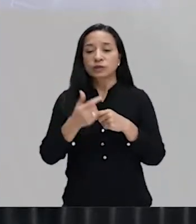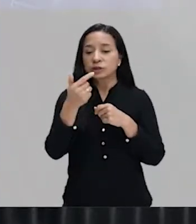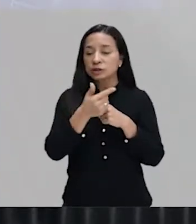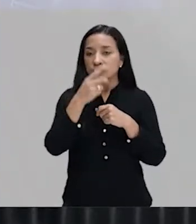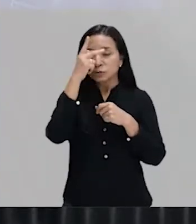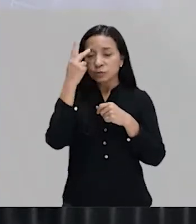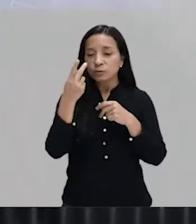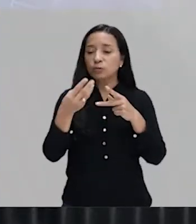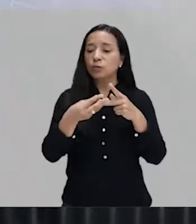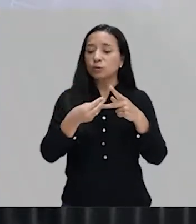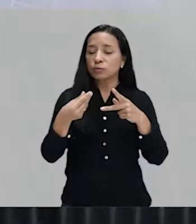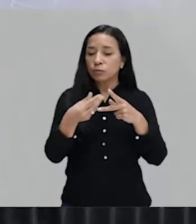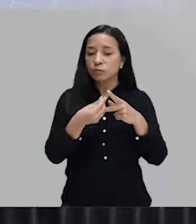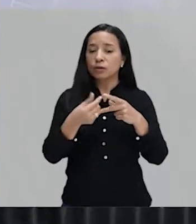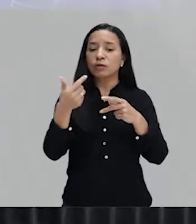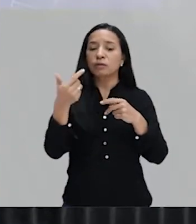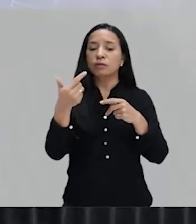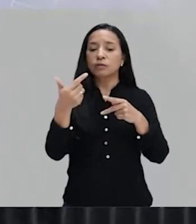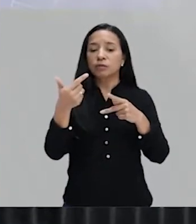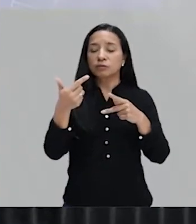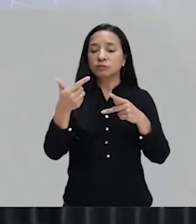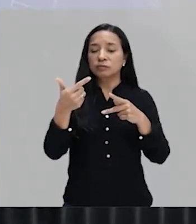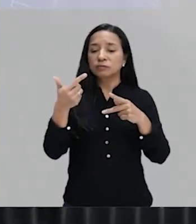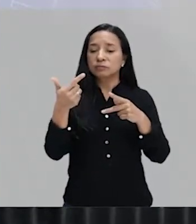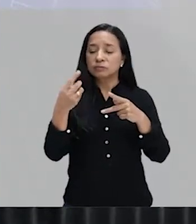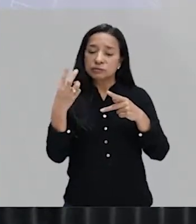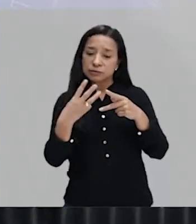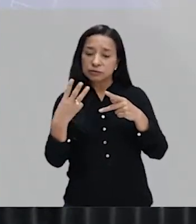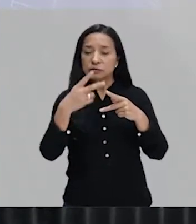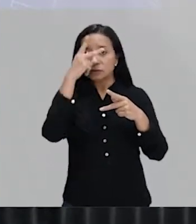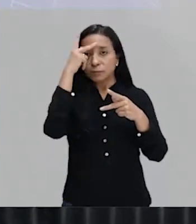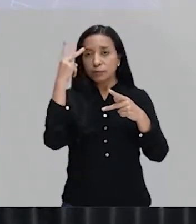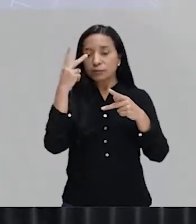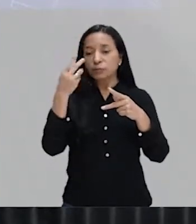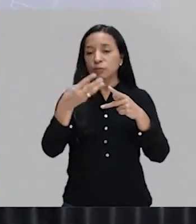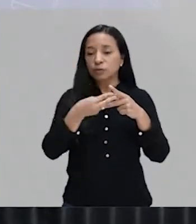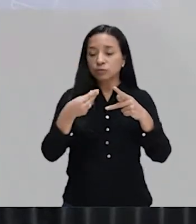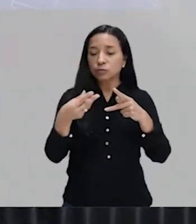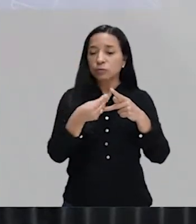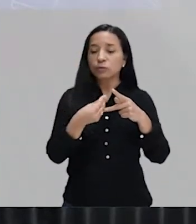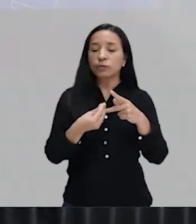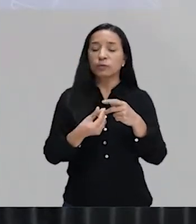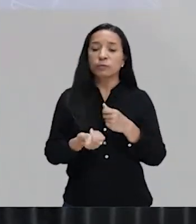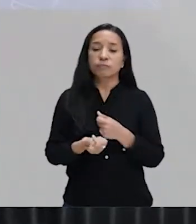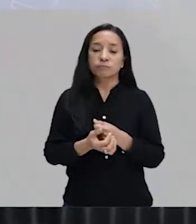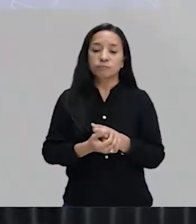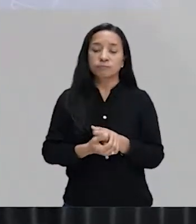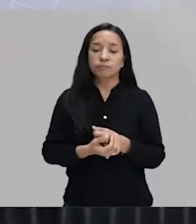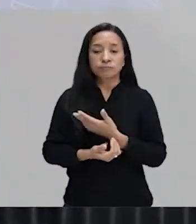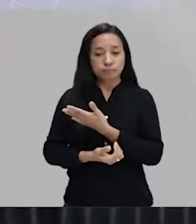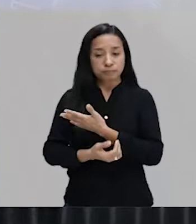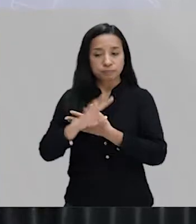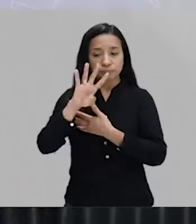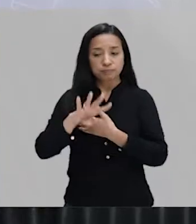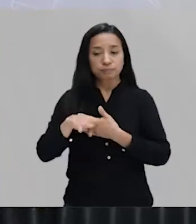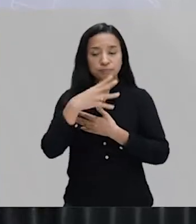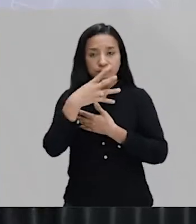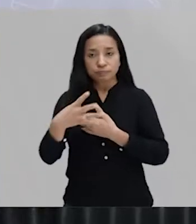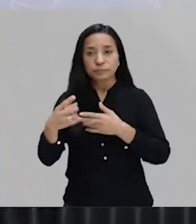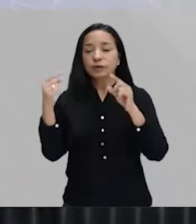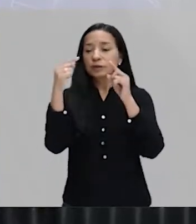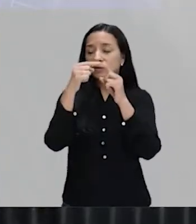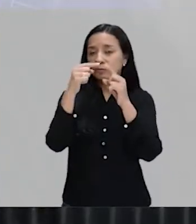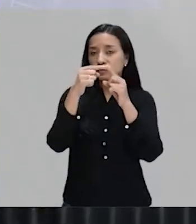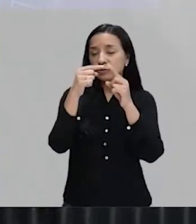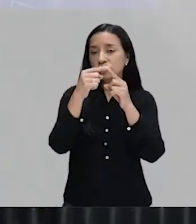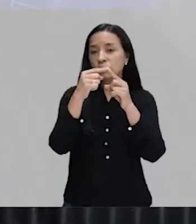do plural, vosso, vossa. E a terceira pessoa do plural, seu, suas, né? Então, de acordo com a pessoa